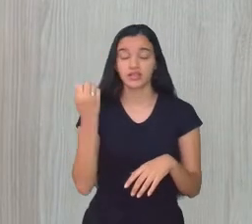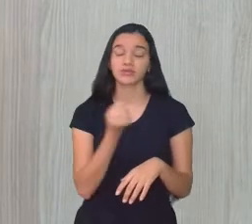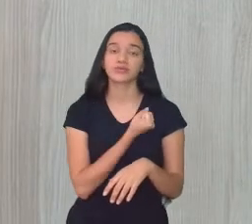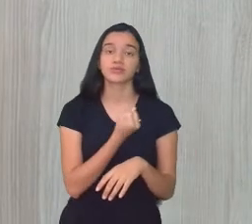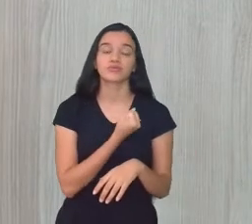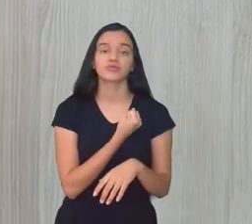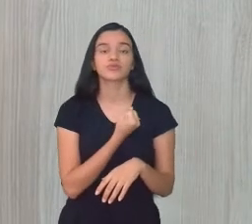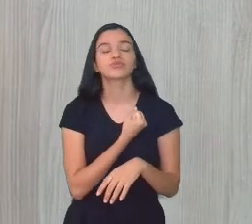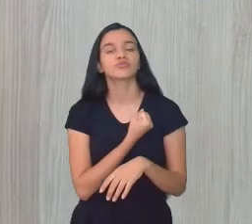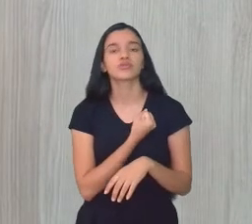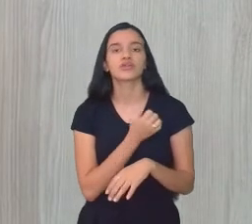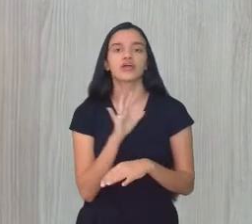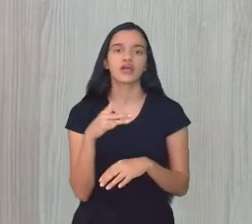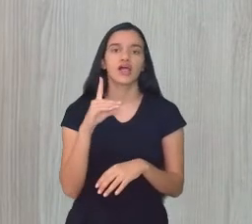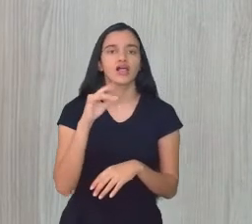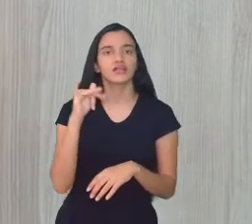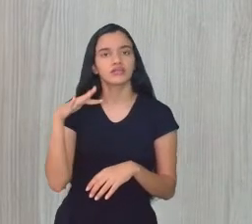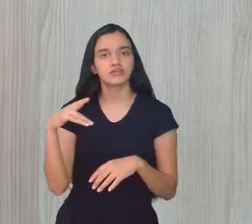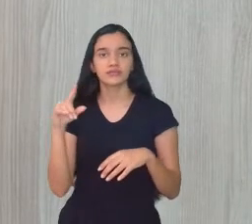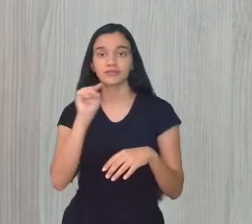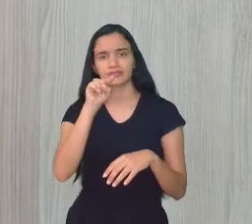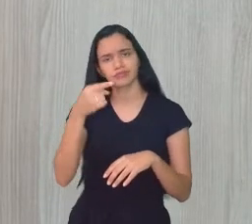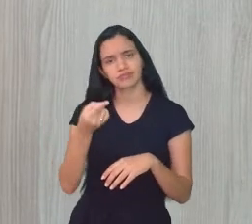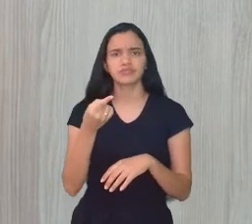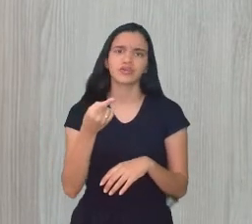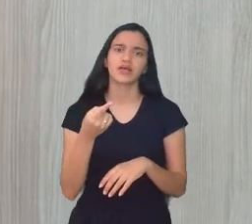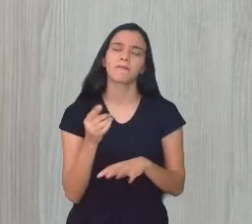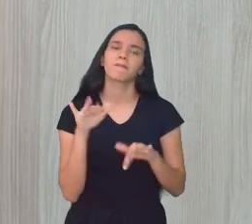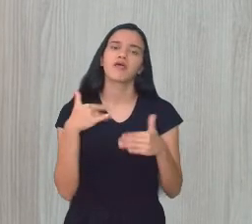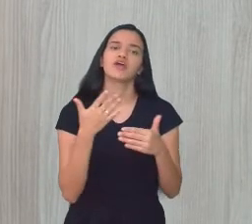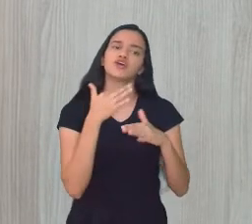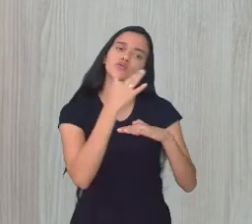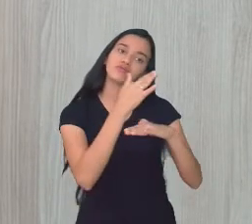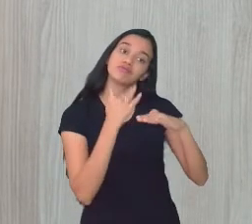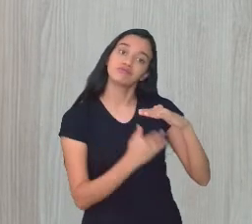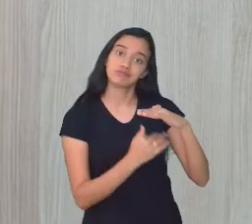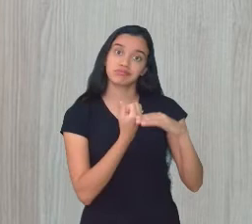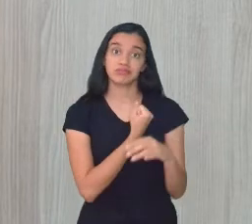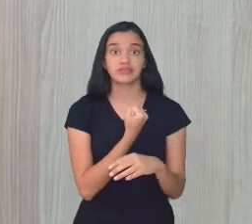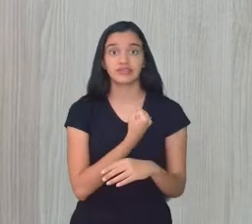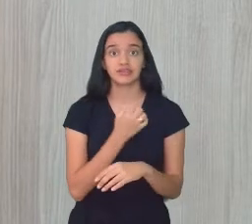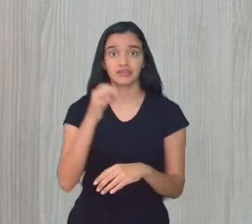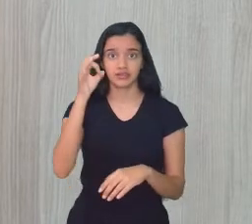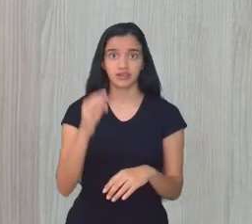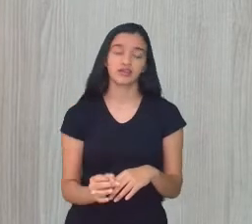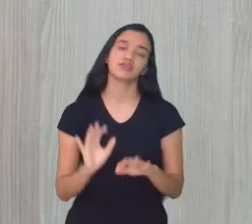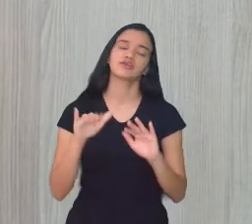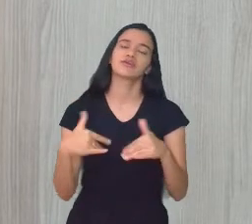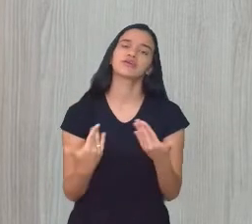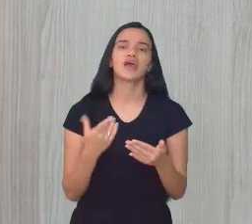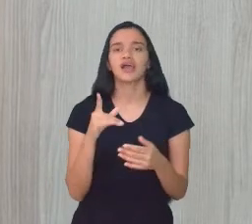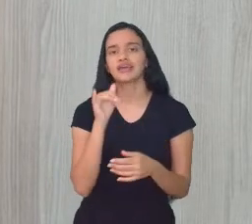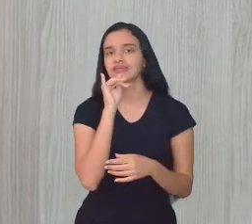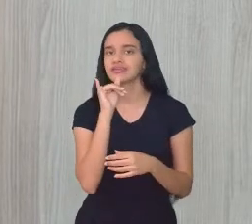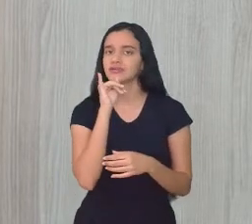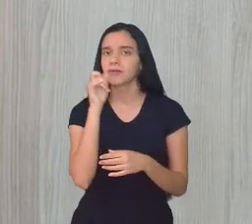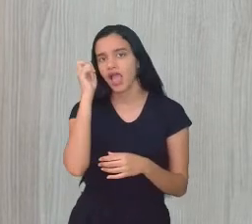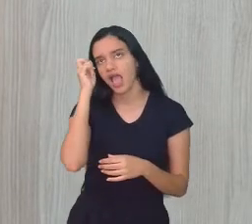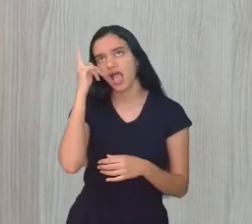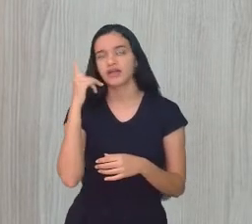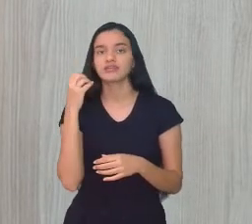números decimais, os números com vírgula, são números fracionários, certo? Quando a gente pega essa ideia